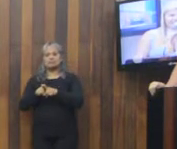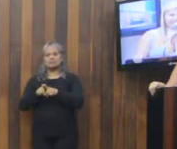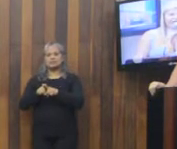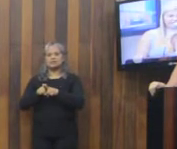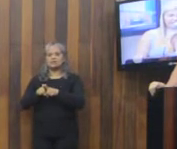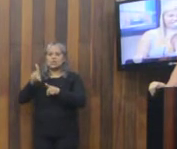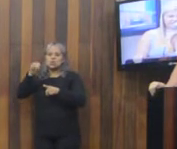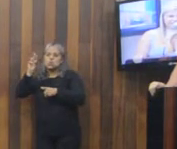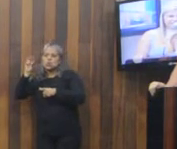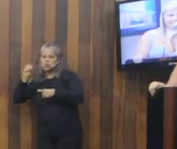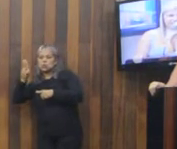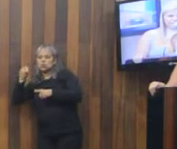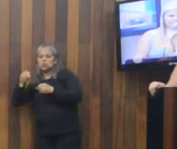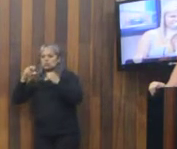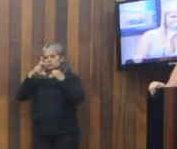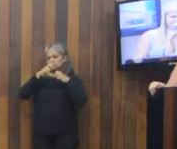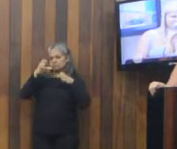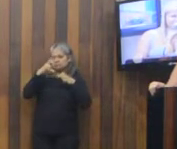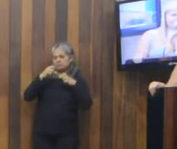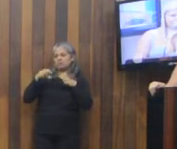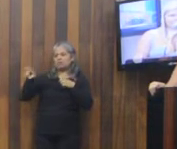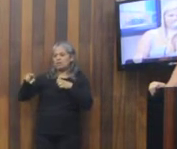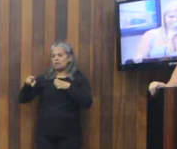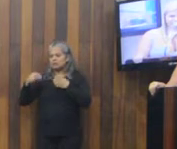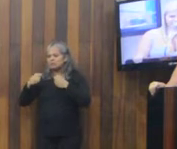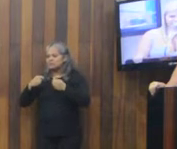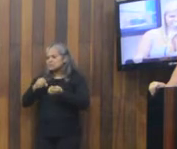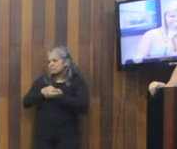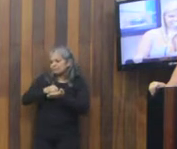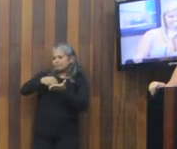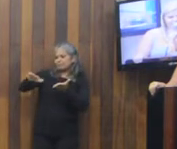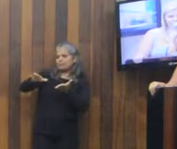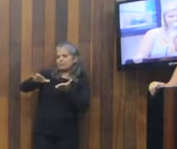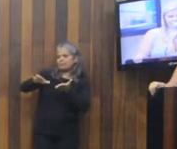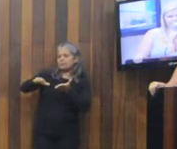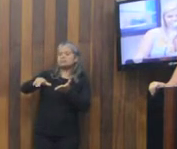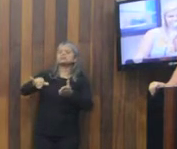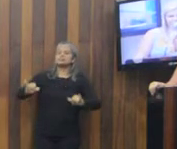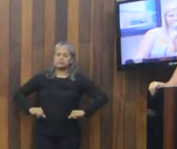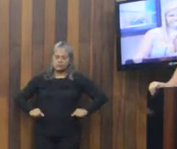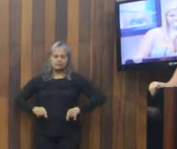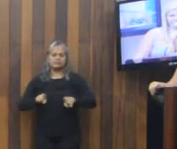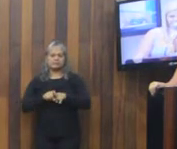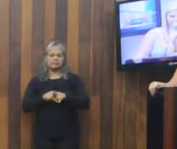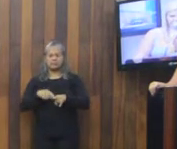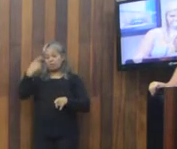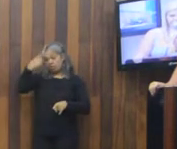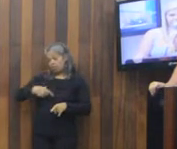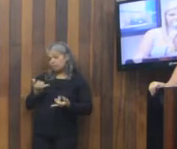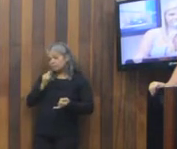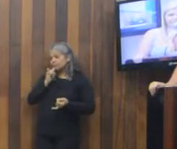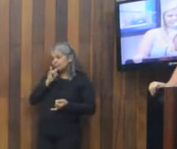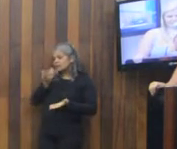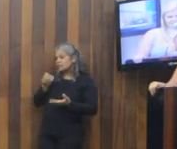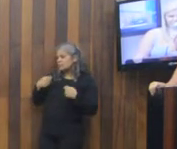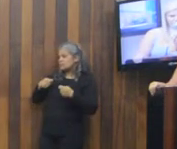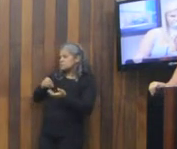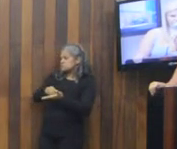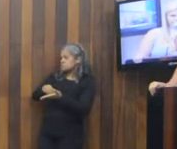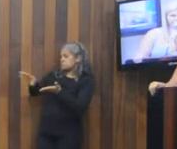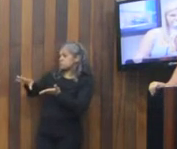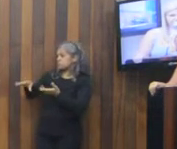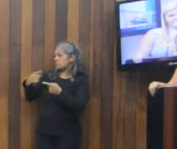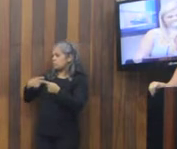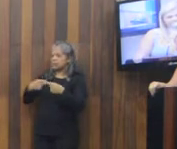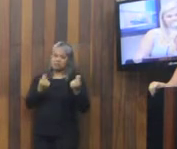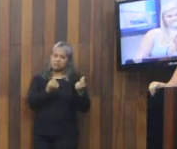embora, acreditem, ele sofre. Muitos deles sofrem. Eu, por exemplo, quando eu tenho que demitir alguém para poder reduzir um